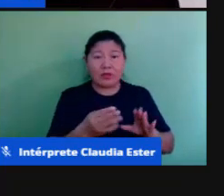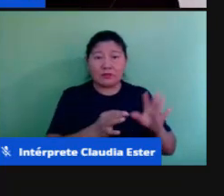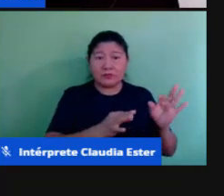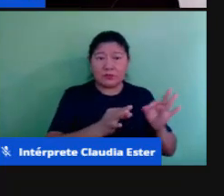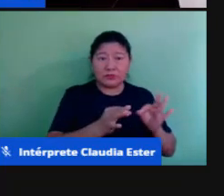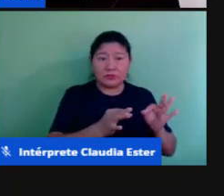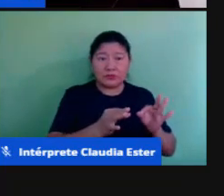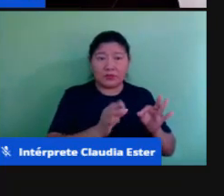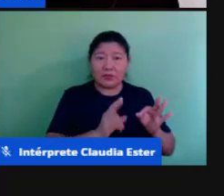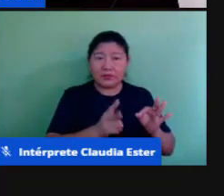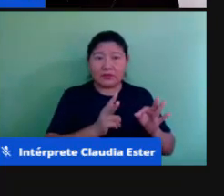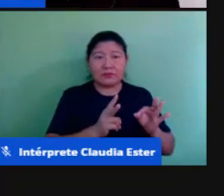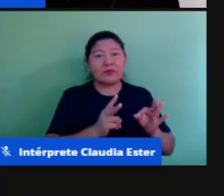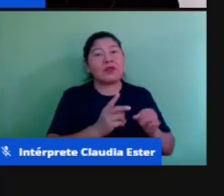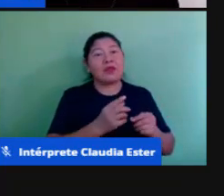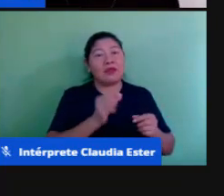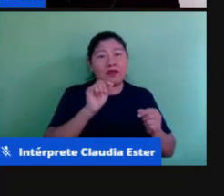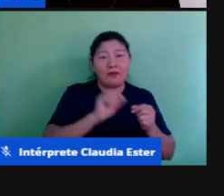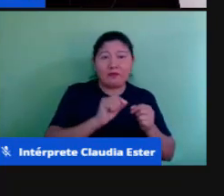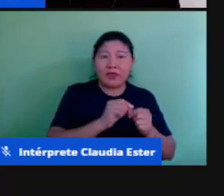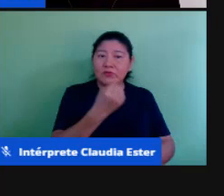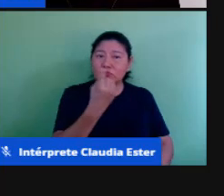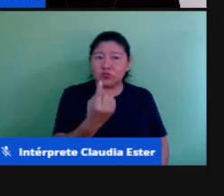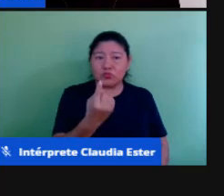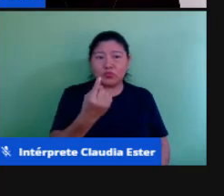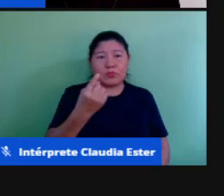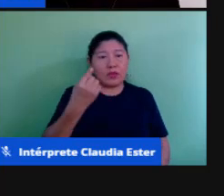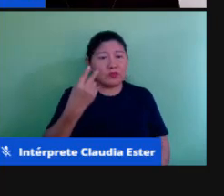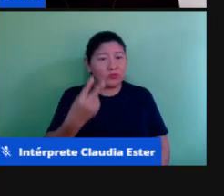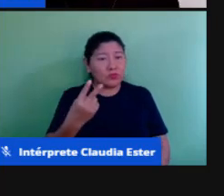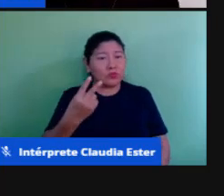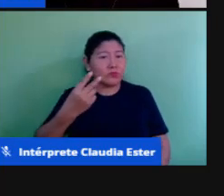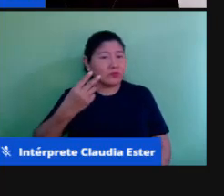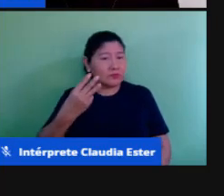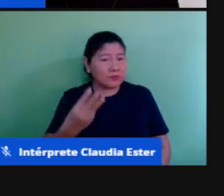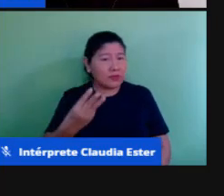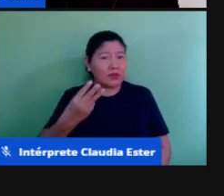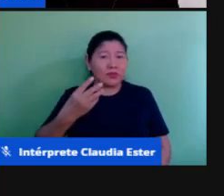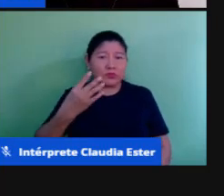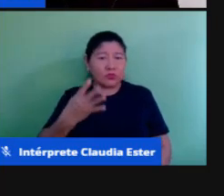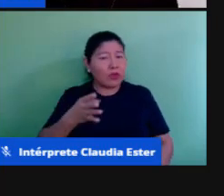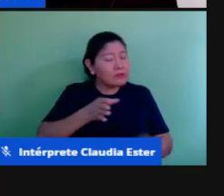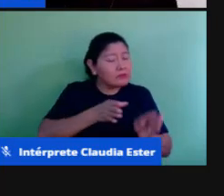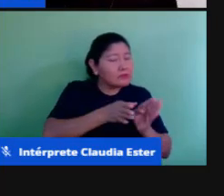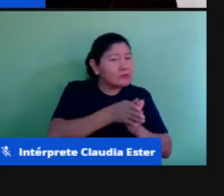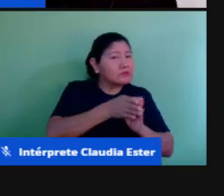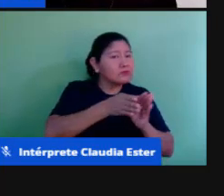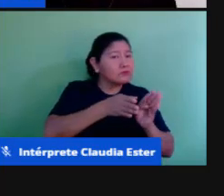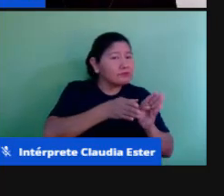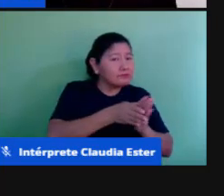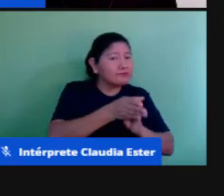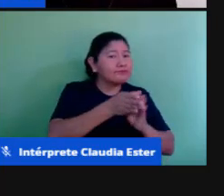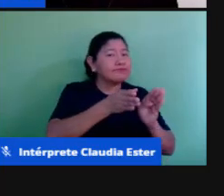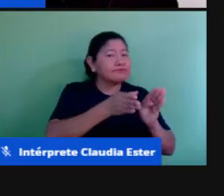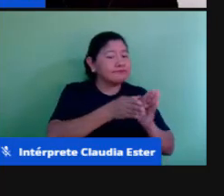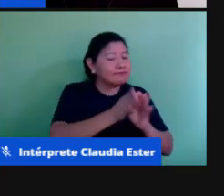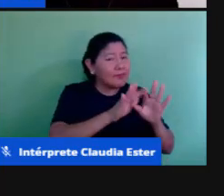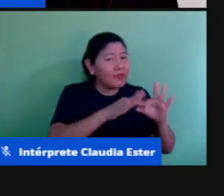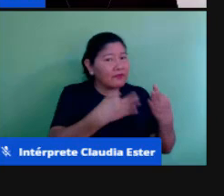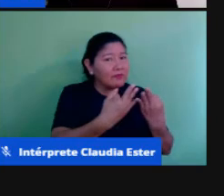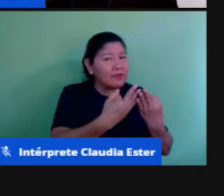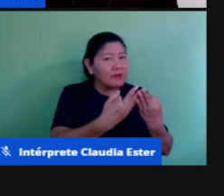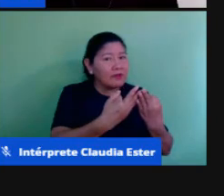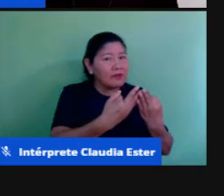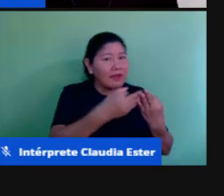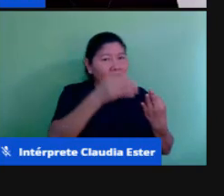vezes, repetidamente, né? Para a criança ir assimilando como isso vai acontecendo. Então,